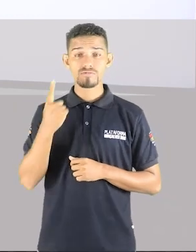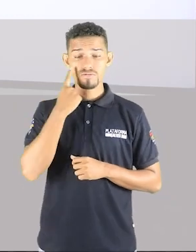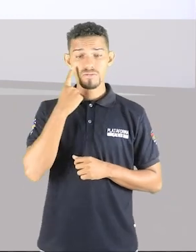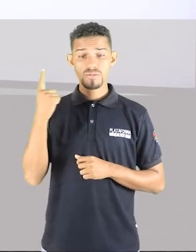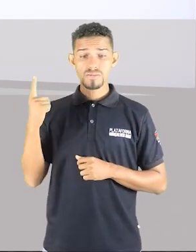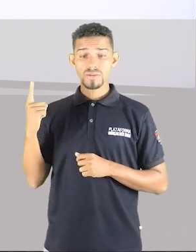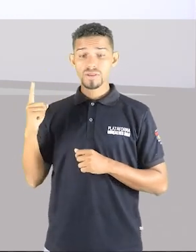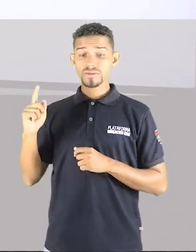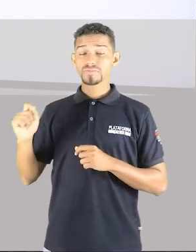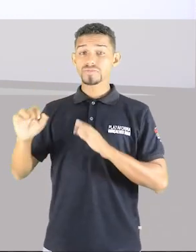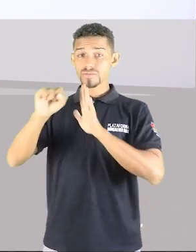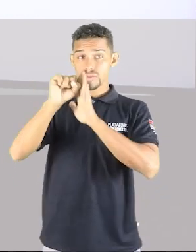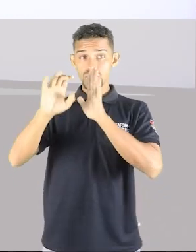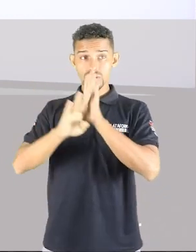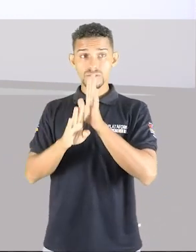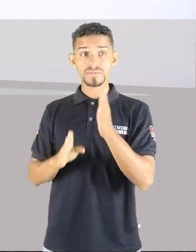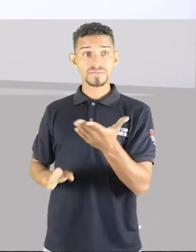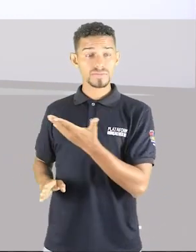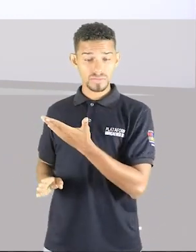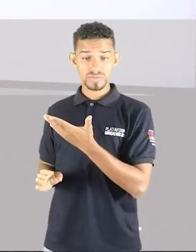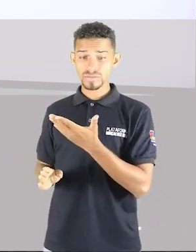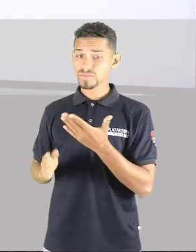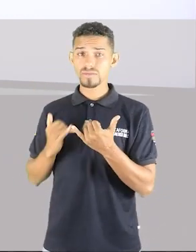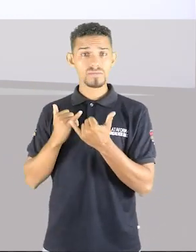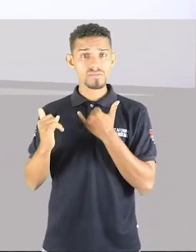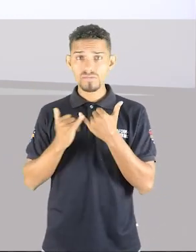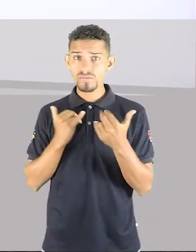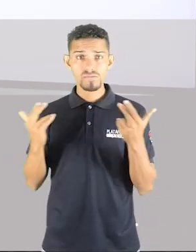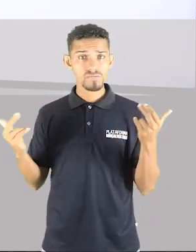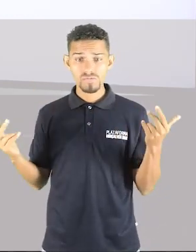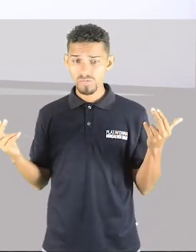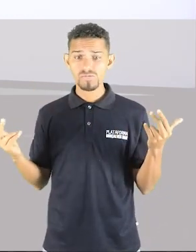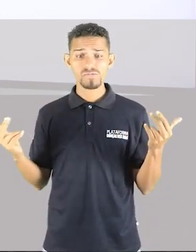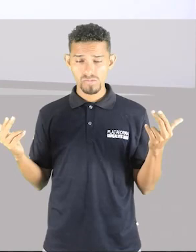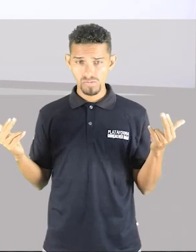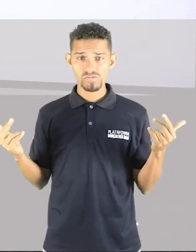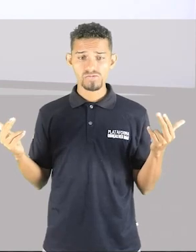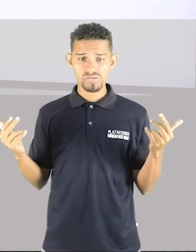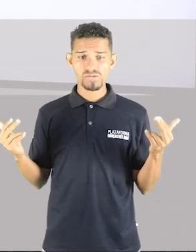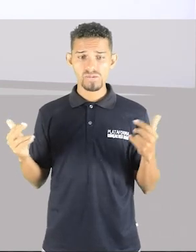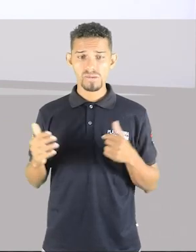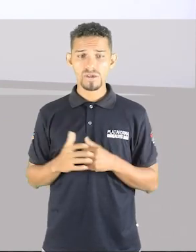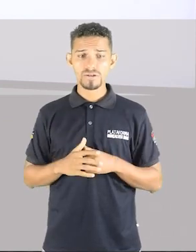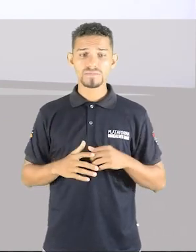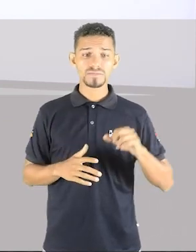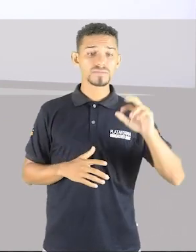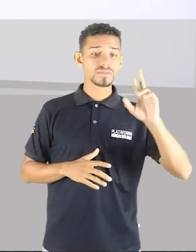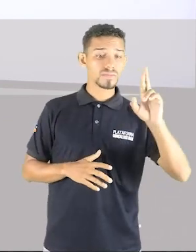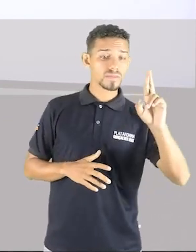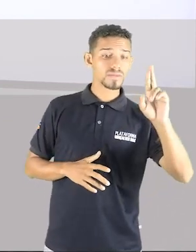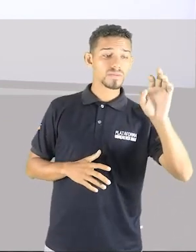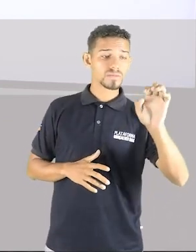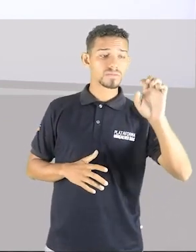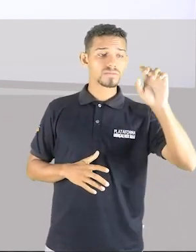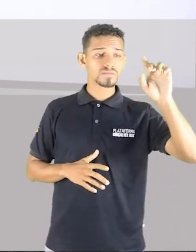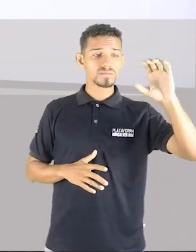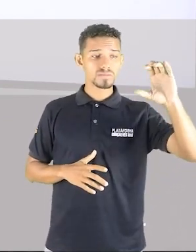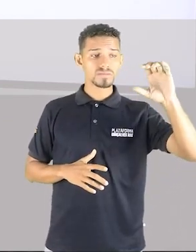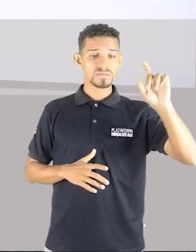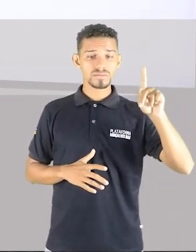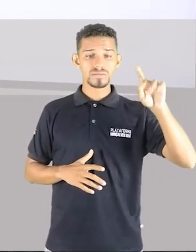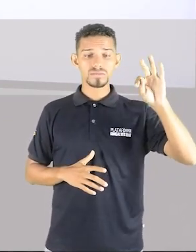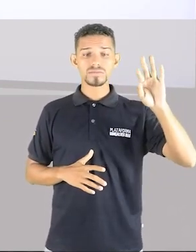gerador ó o símbolo de receptor o mesmo na aula passada eu falei isso para vocês só que aqui